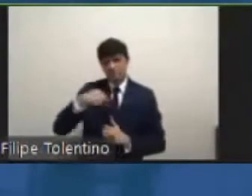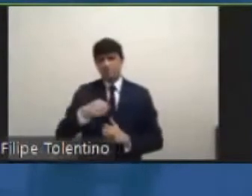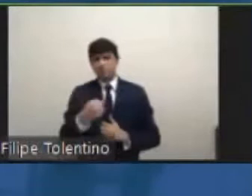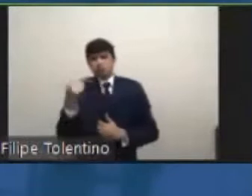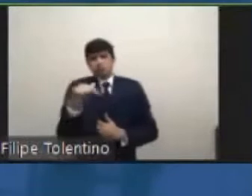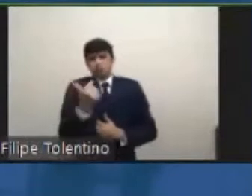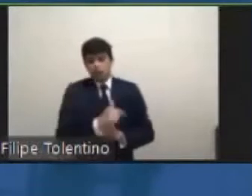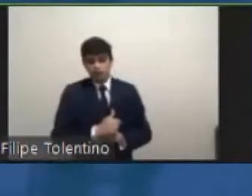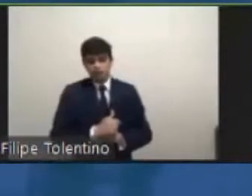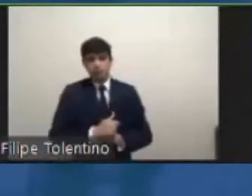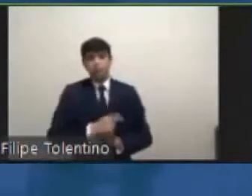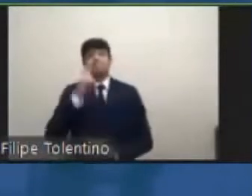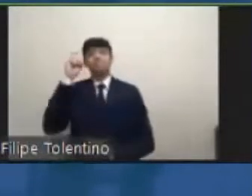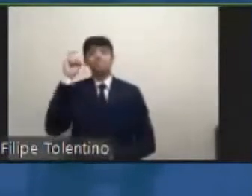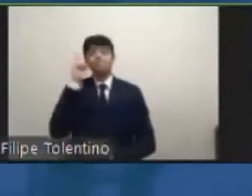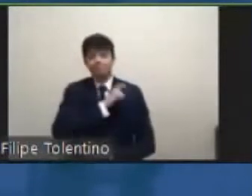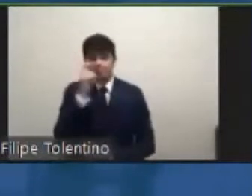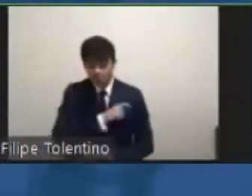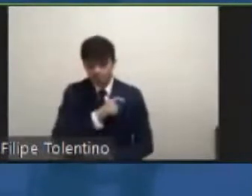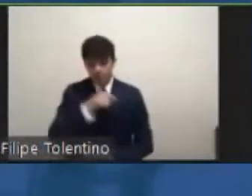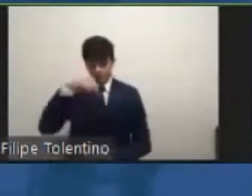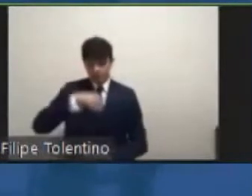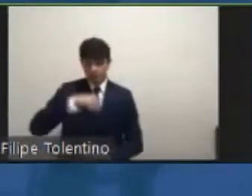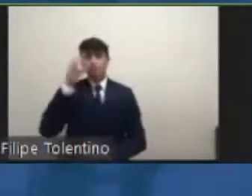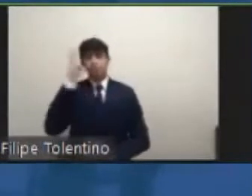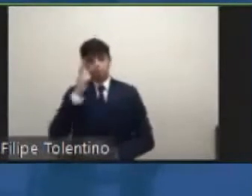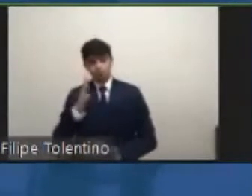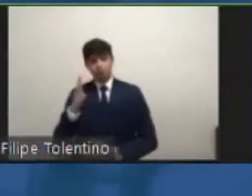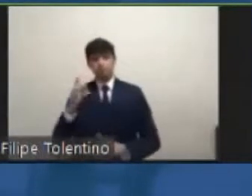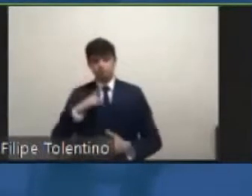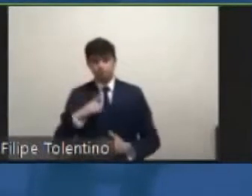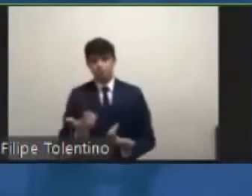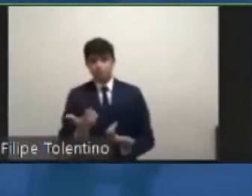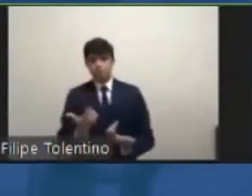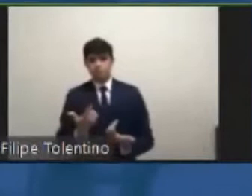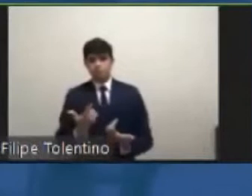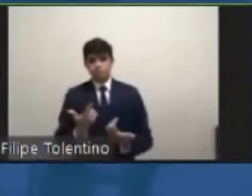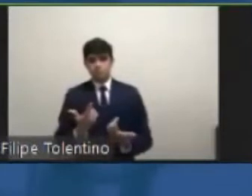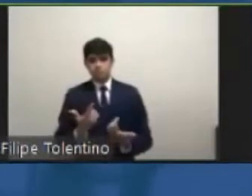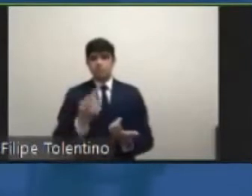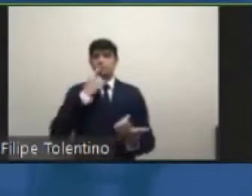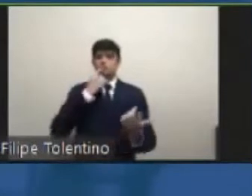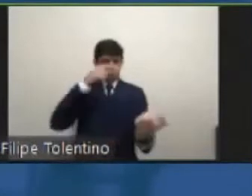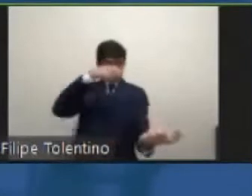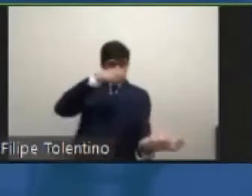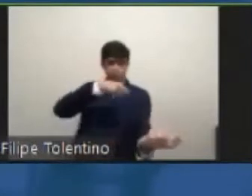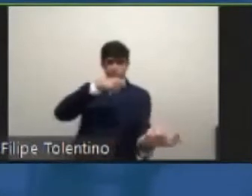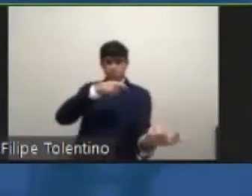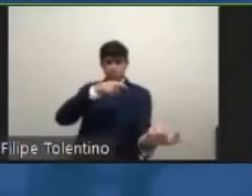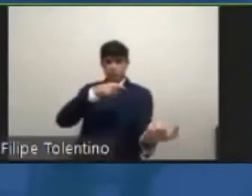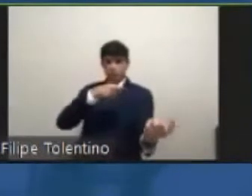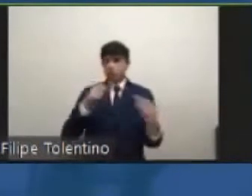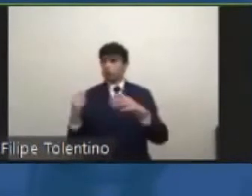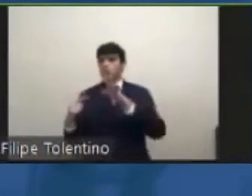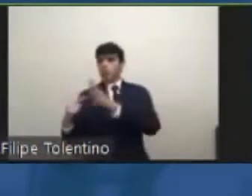no serviço público. Inclusive a máquina de recuperação intraoperatória, a técnica anestésica da hemodiluição normovolêmica, que